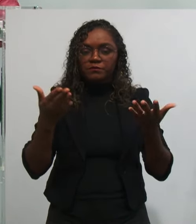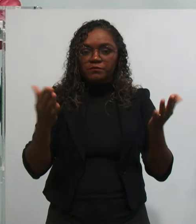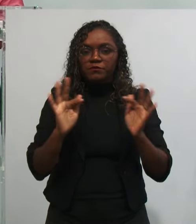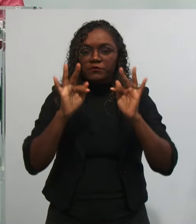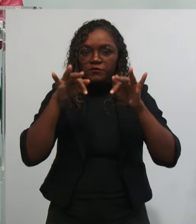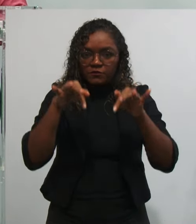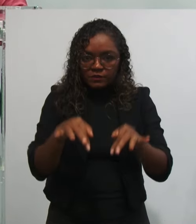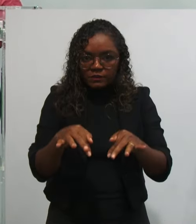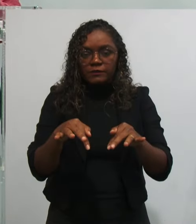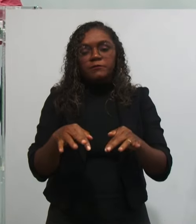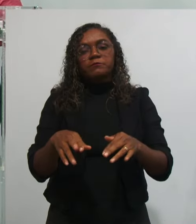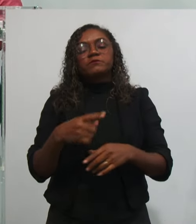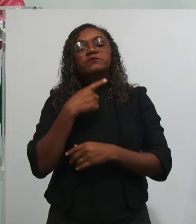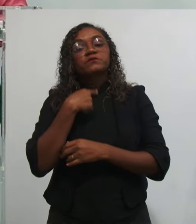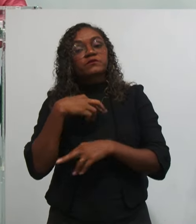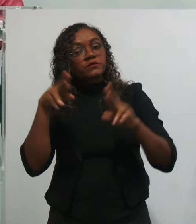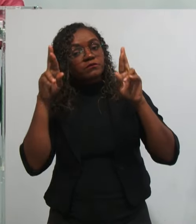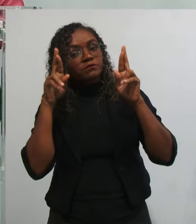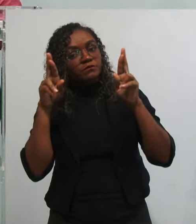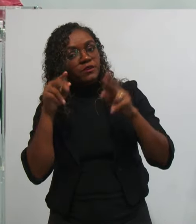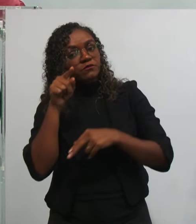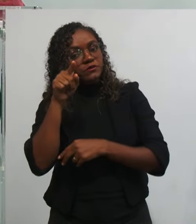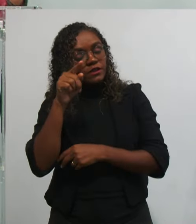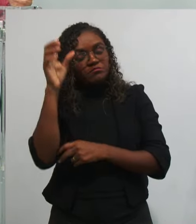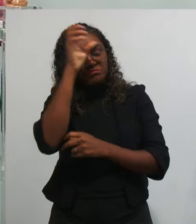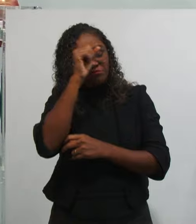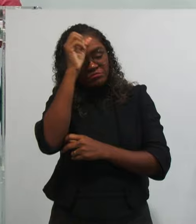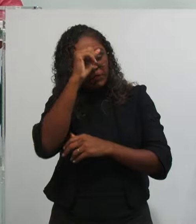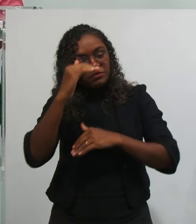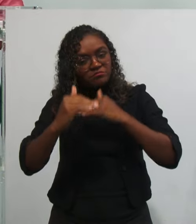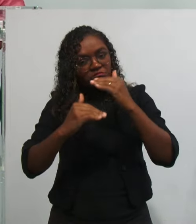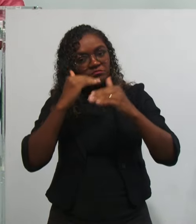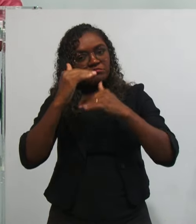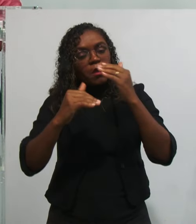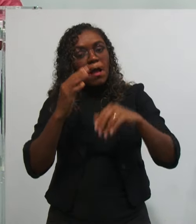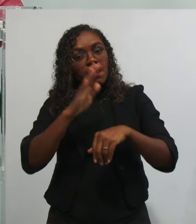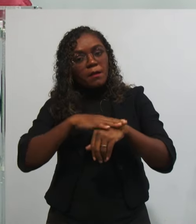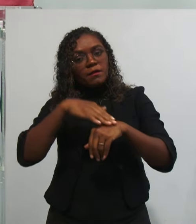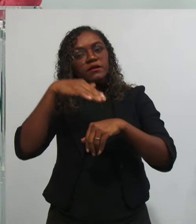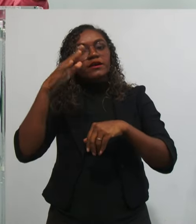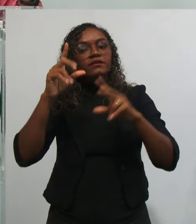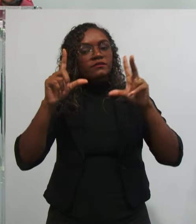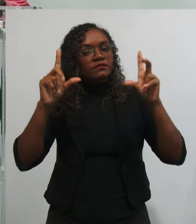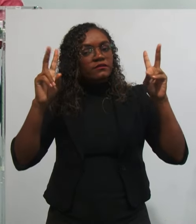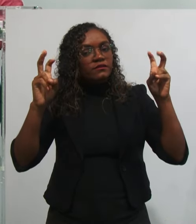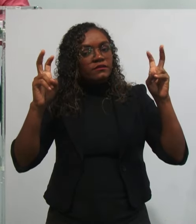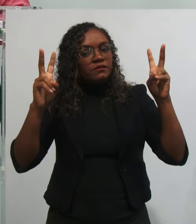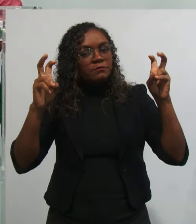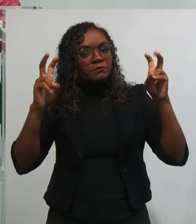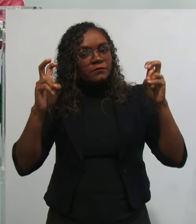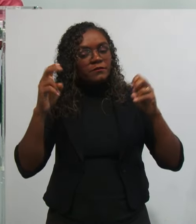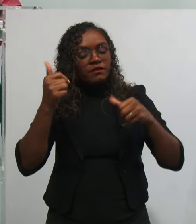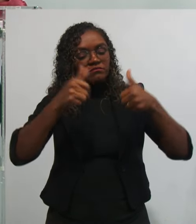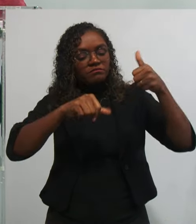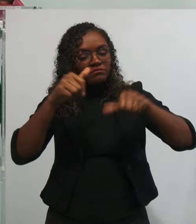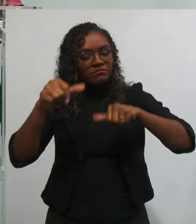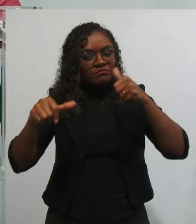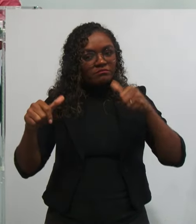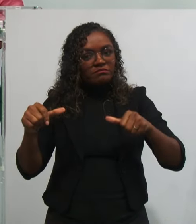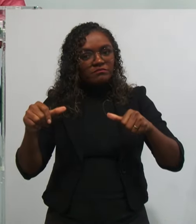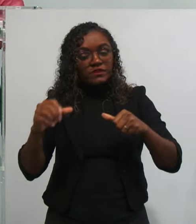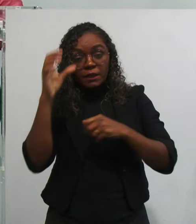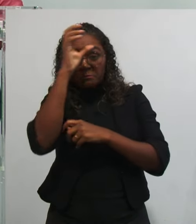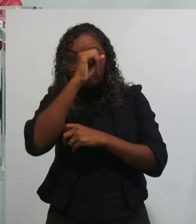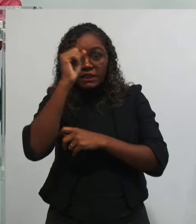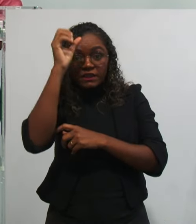desejando que você queira mais e mais aprender a avaliar como nós discutimos desde o início das nossas aulas aprender